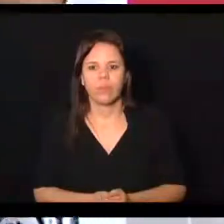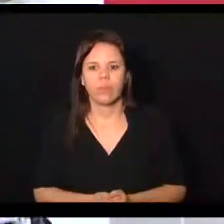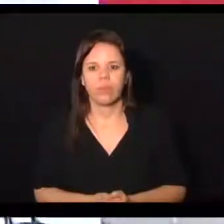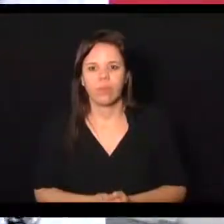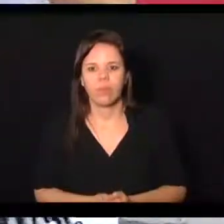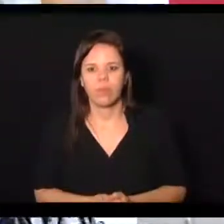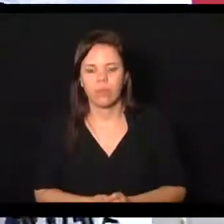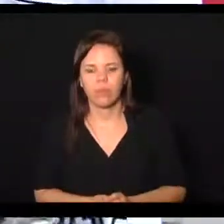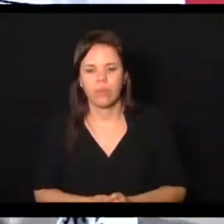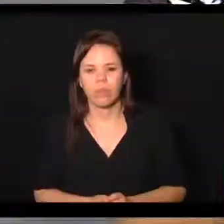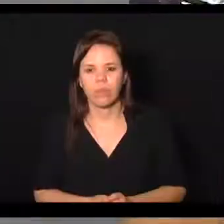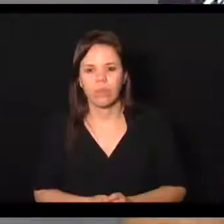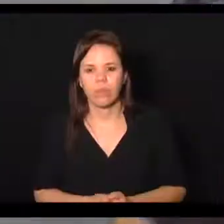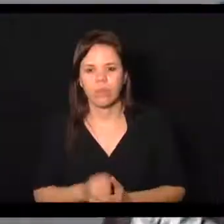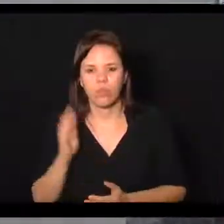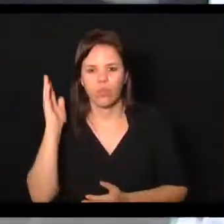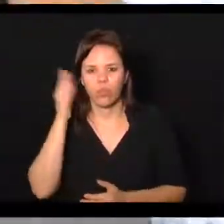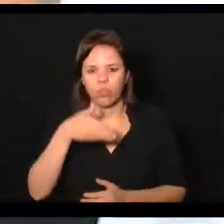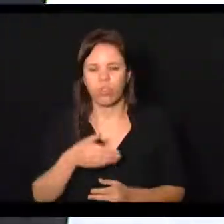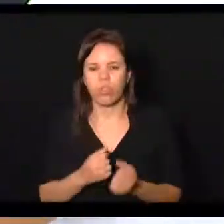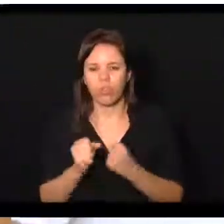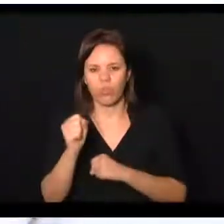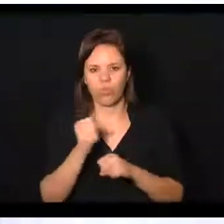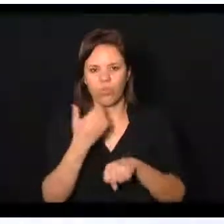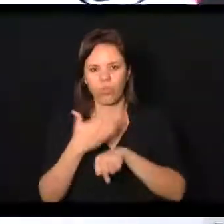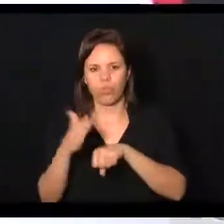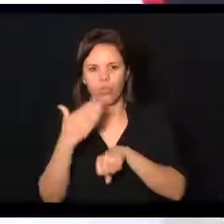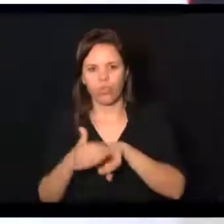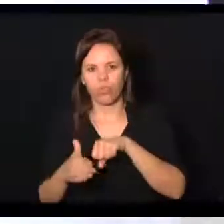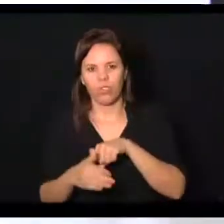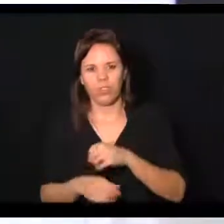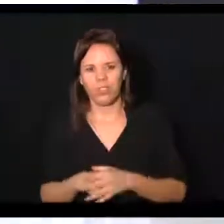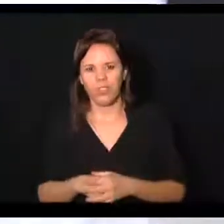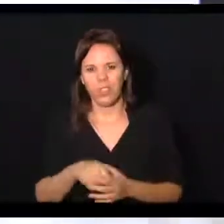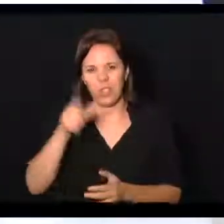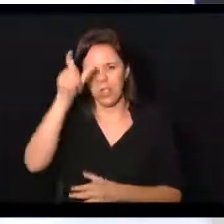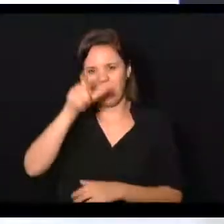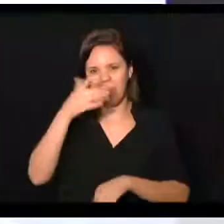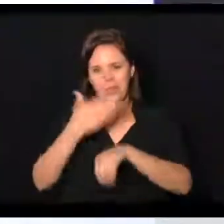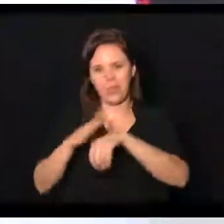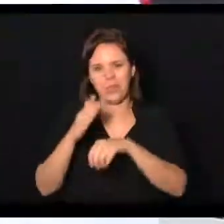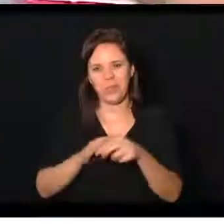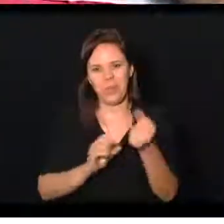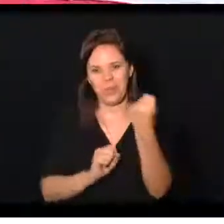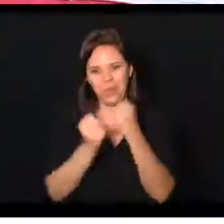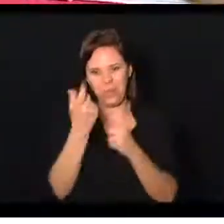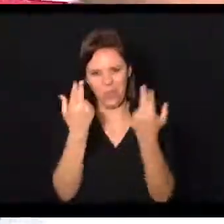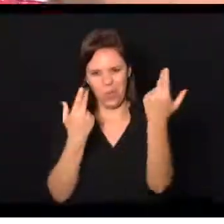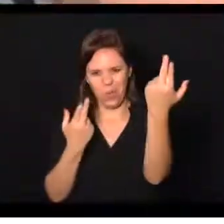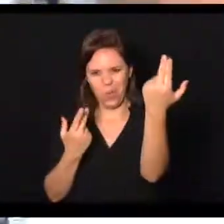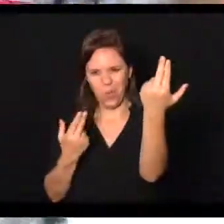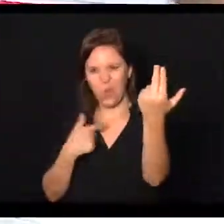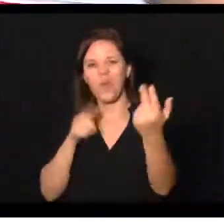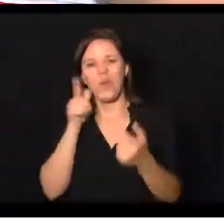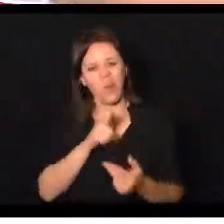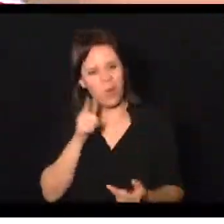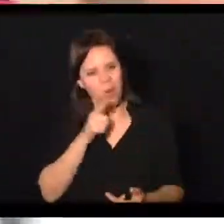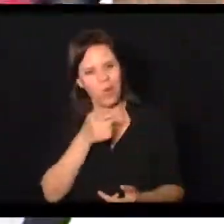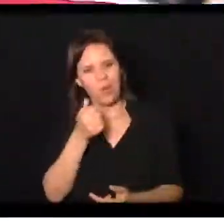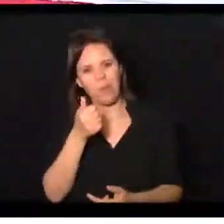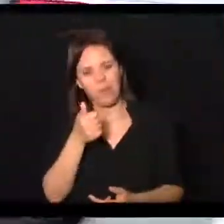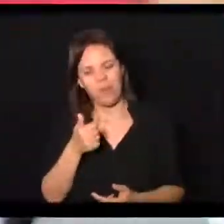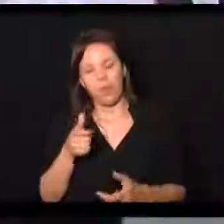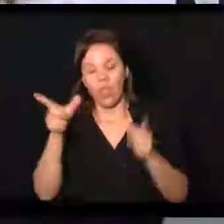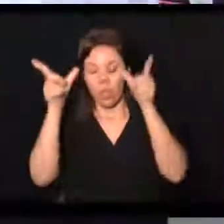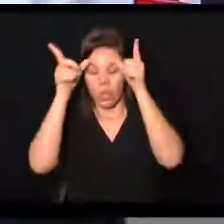jab, isso, direto. Desferindo os golpes, o praticante ocasional de boxe, como eu, consegue um escape para o estresse do